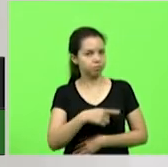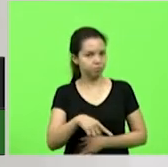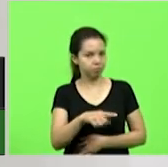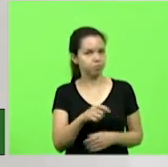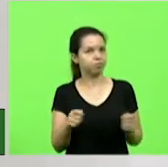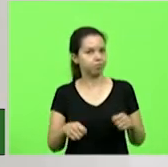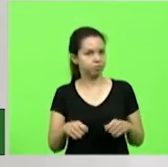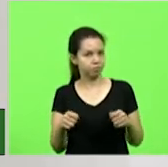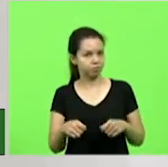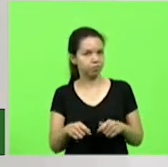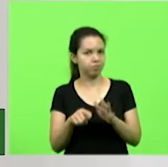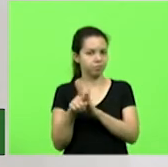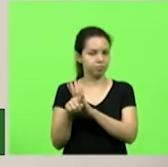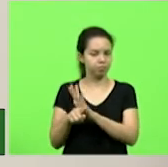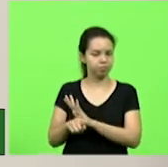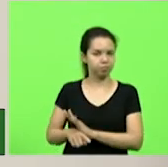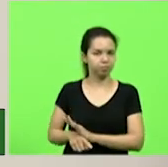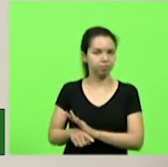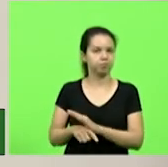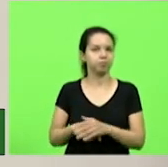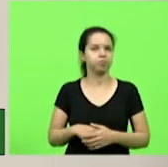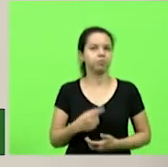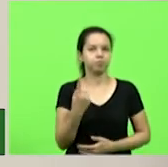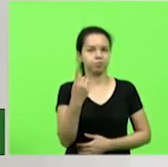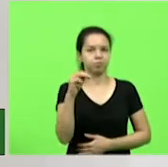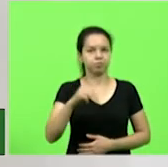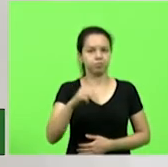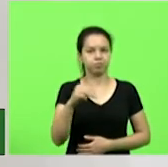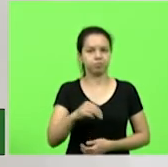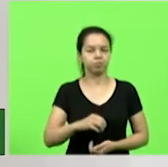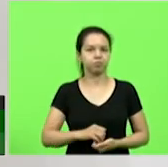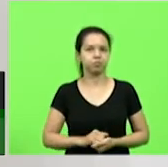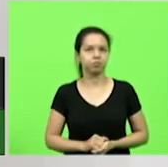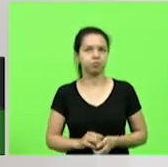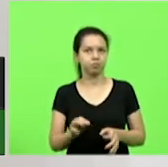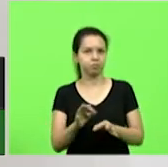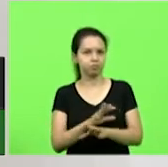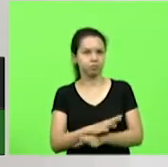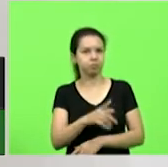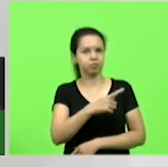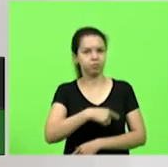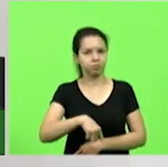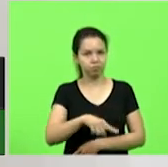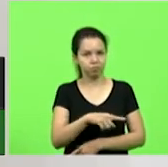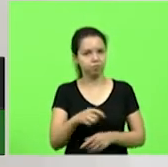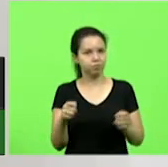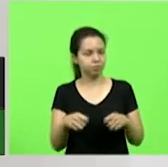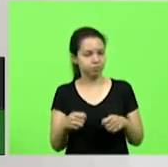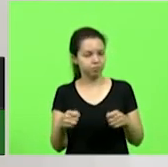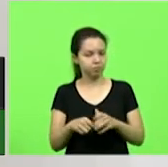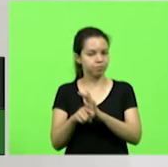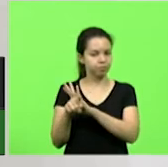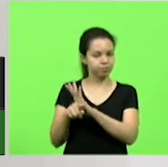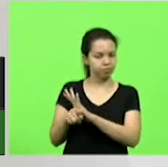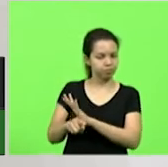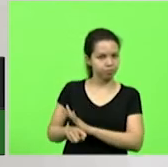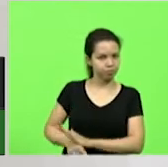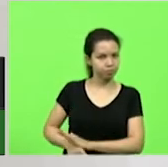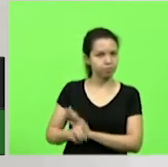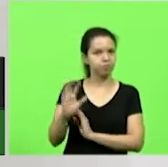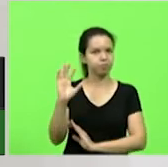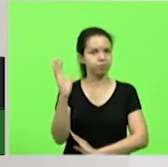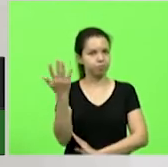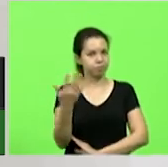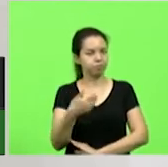possamos investigar... Um minuto, deputado, para concluir. Obrigada. Para que nós possamos investigar mais esse caso, sob pena